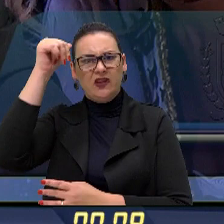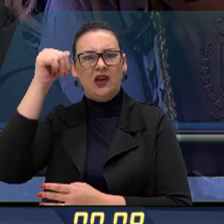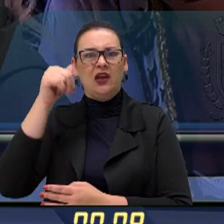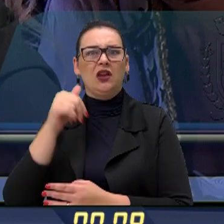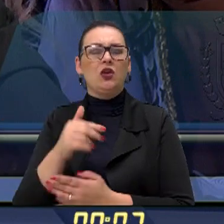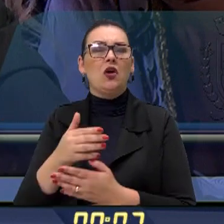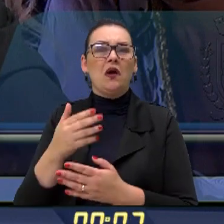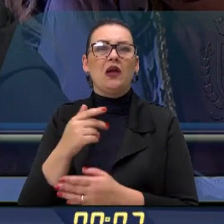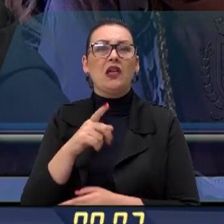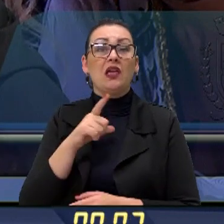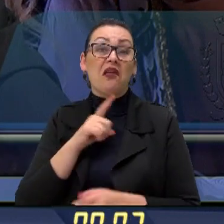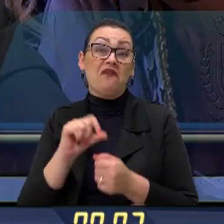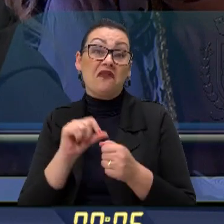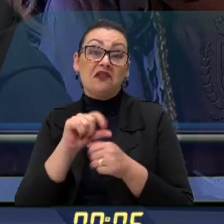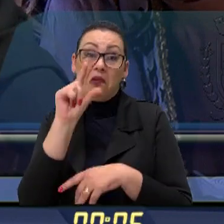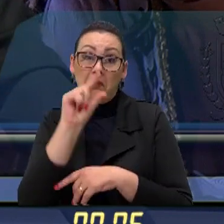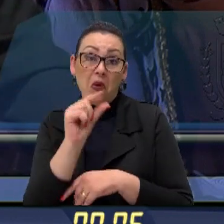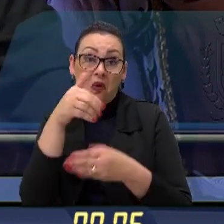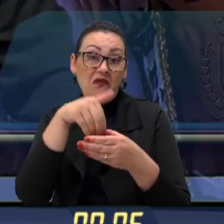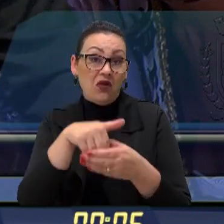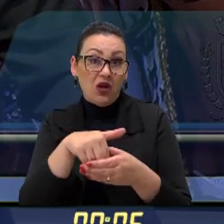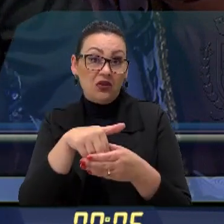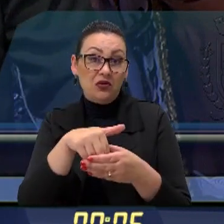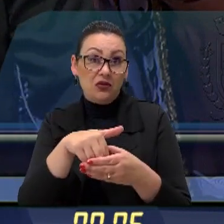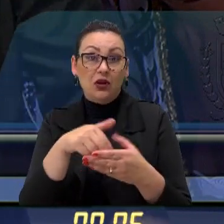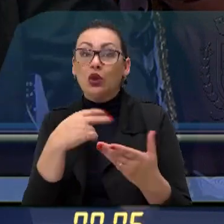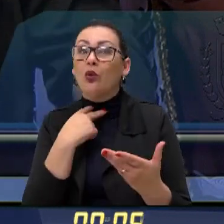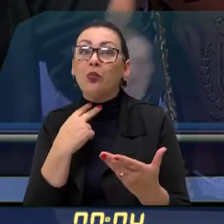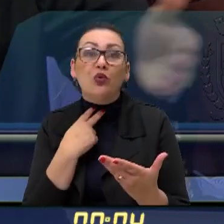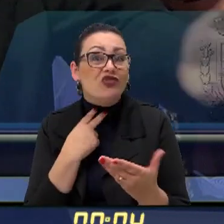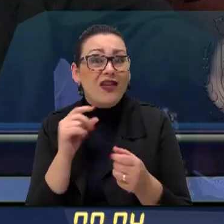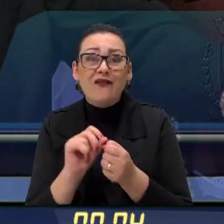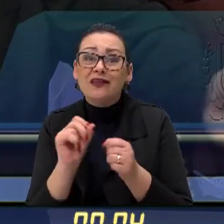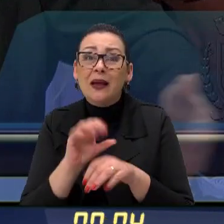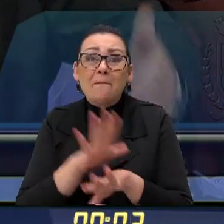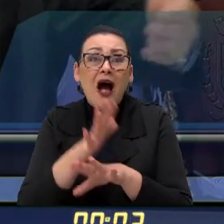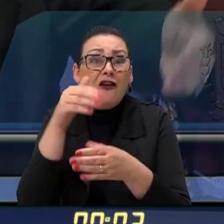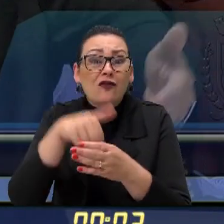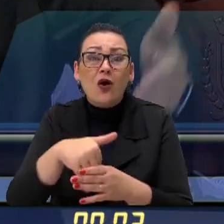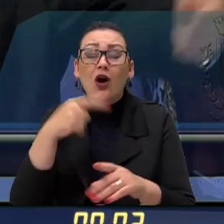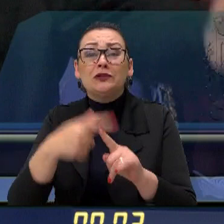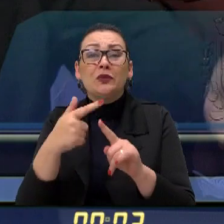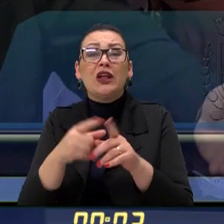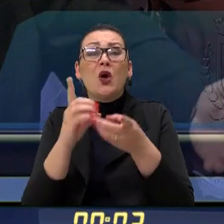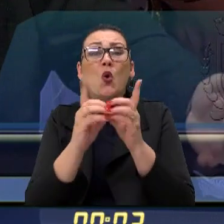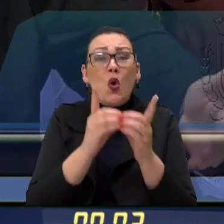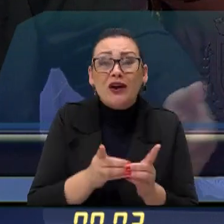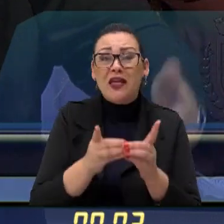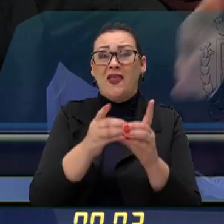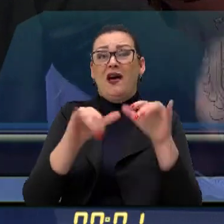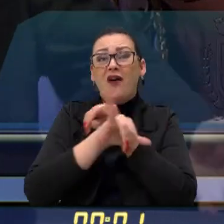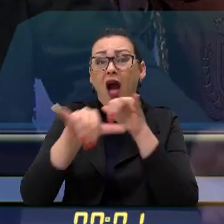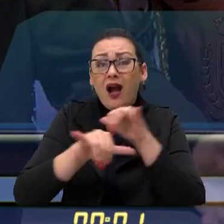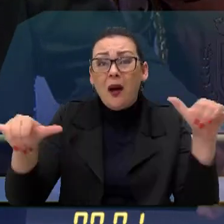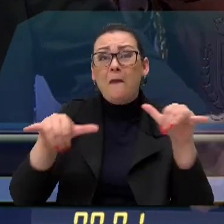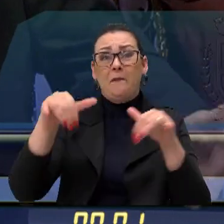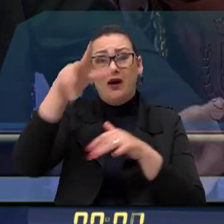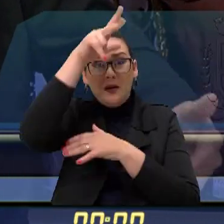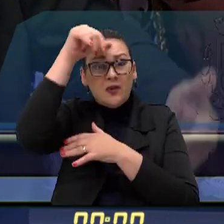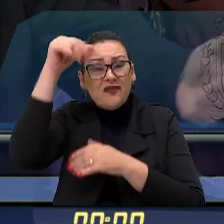fez tão poucos votos, e tu não podia fazer mais voto, que tu coordenava a campanha do prefeito